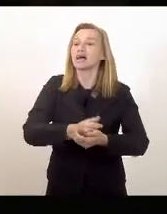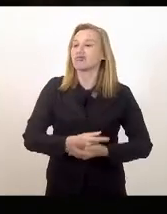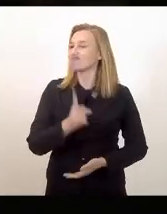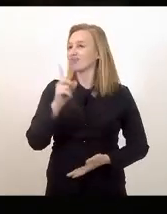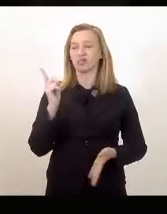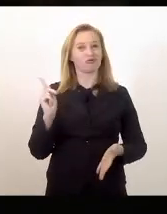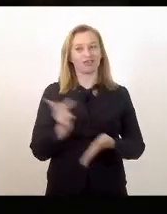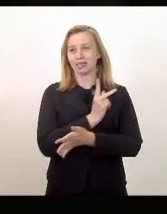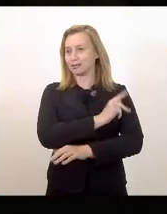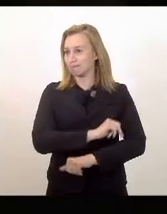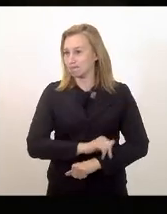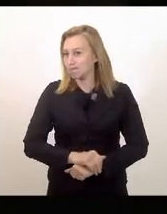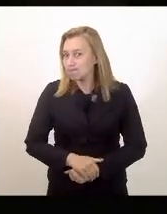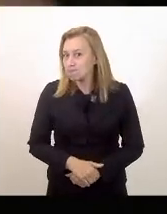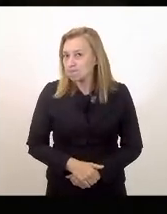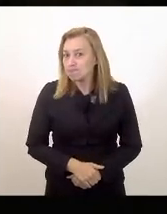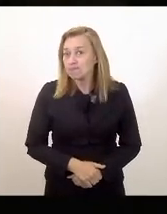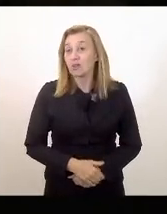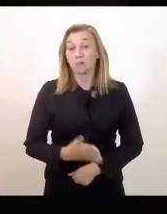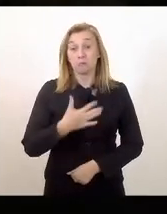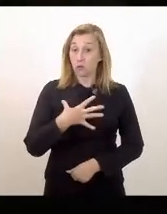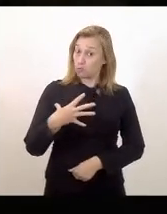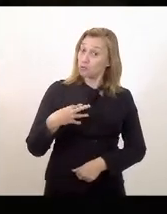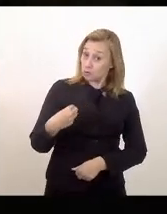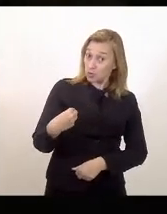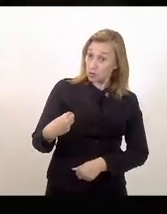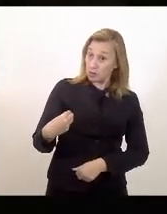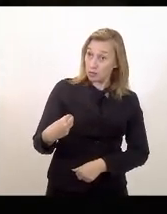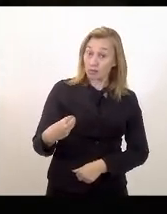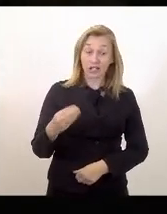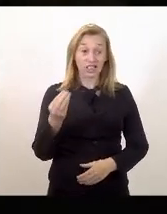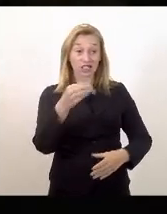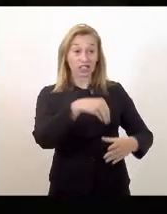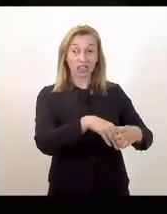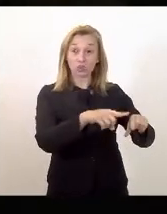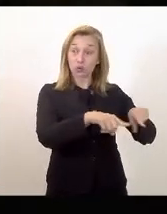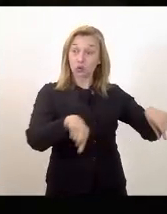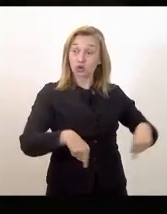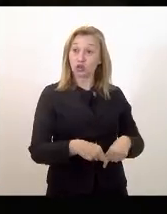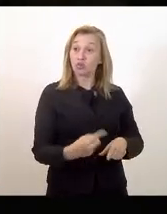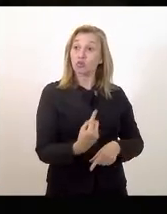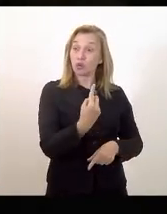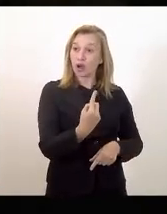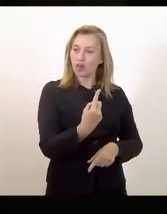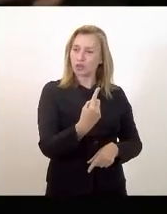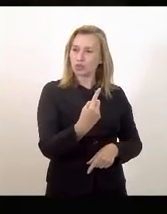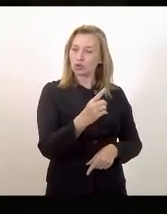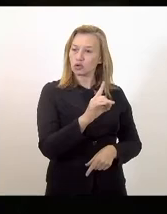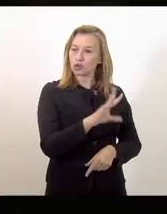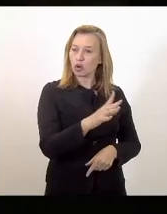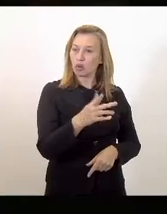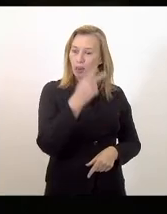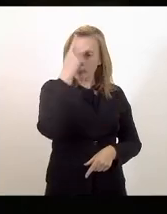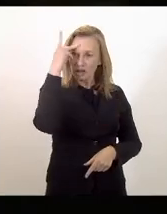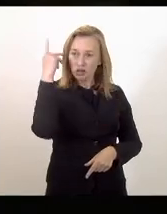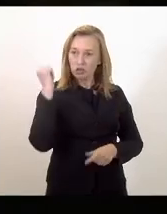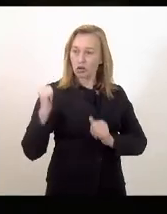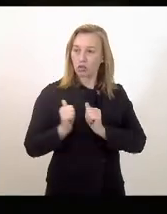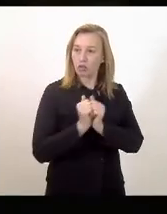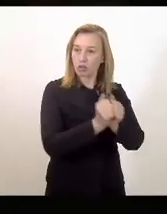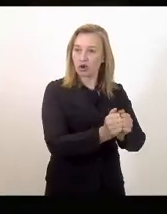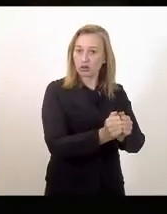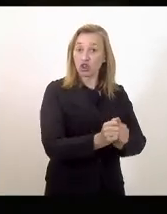acontecendo. Meu filho deveria estar num quarto com acompanhante, que é o direito que lhe